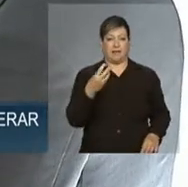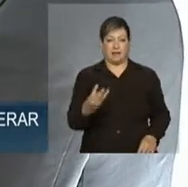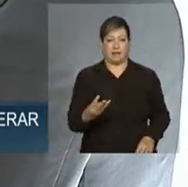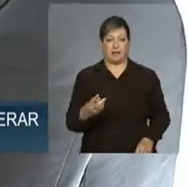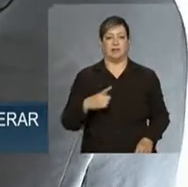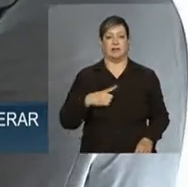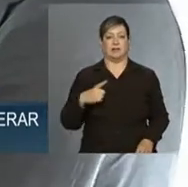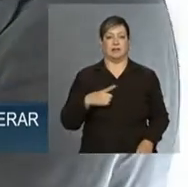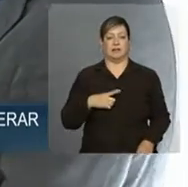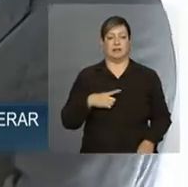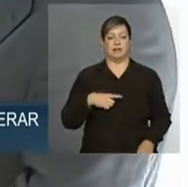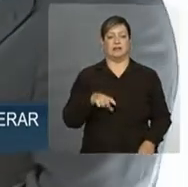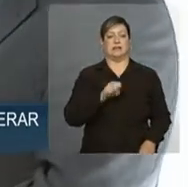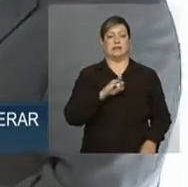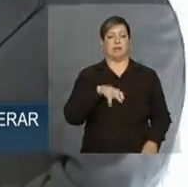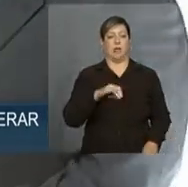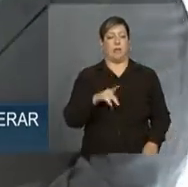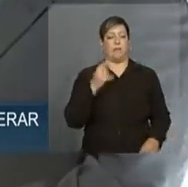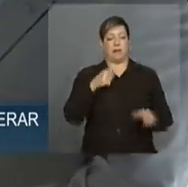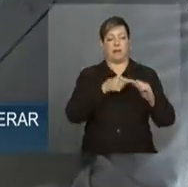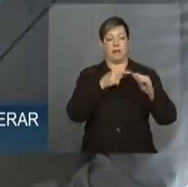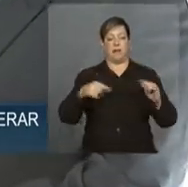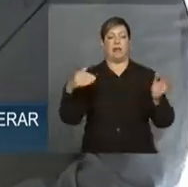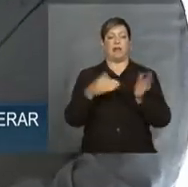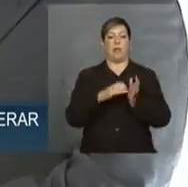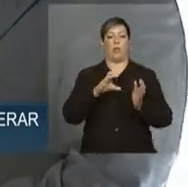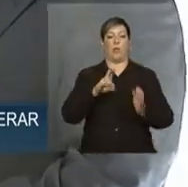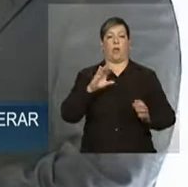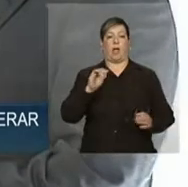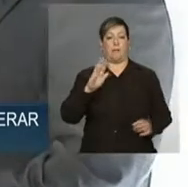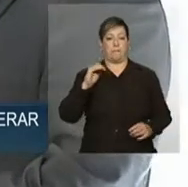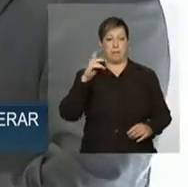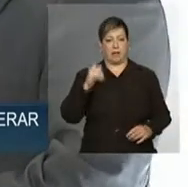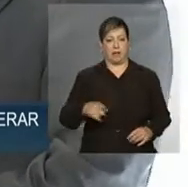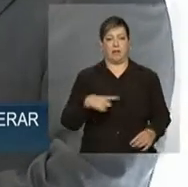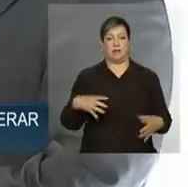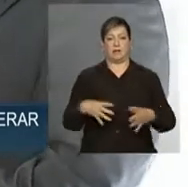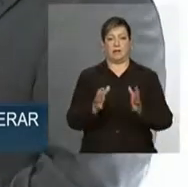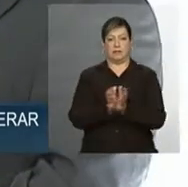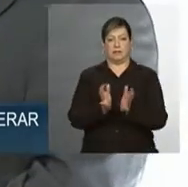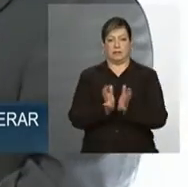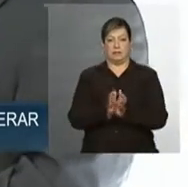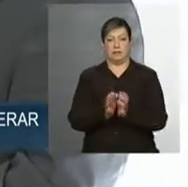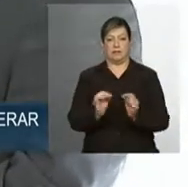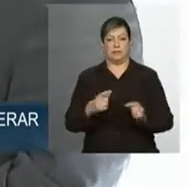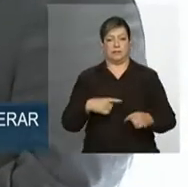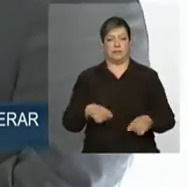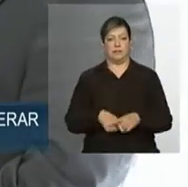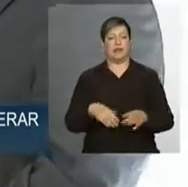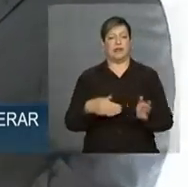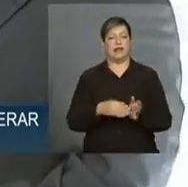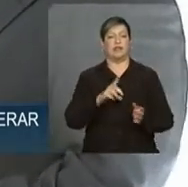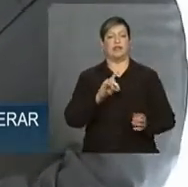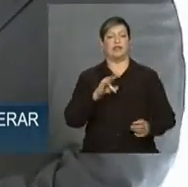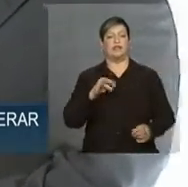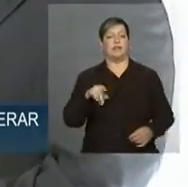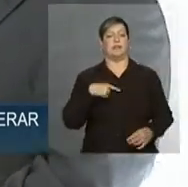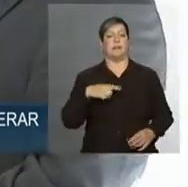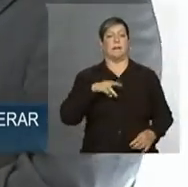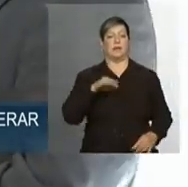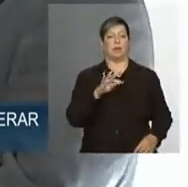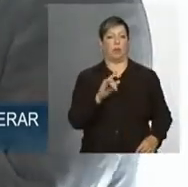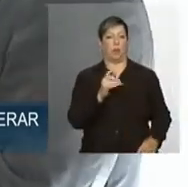de Sinop para baixo, até Cuiabá, até, melhor dizendo, até a divisa do Mato Grosso com Mato Grosso do